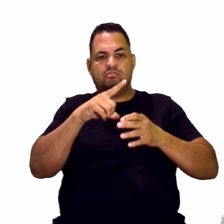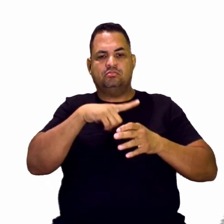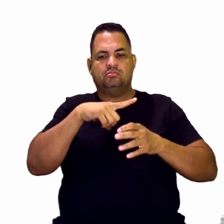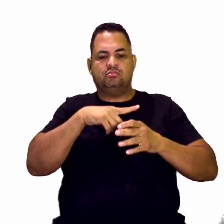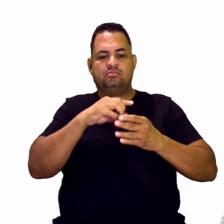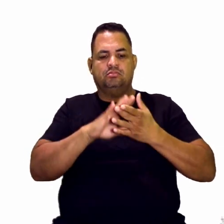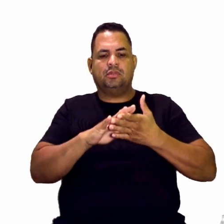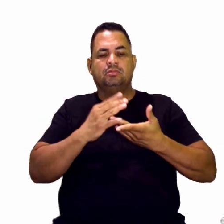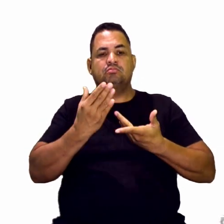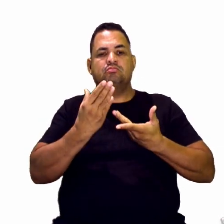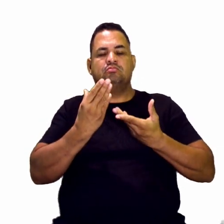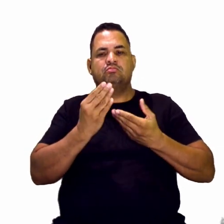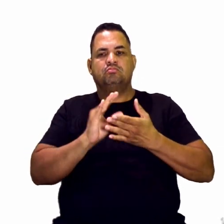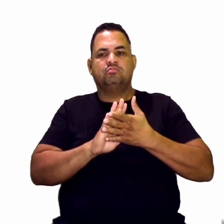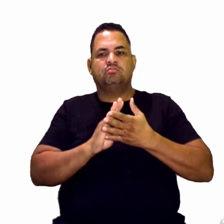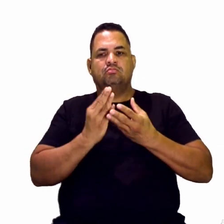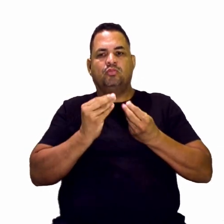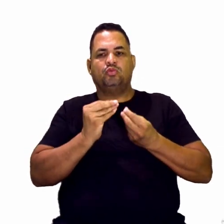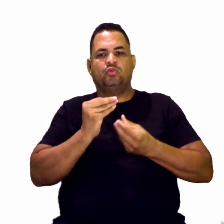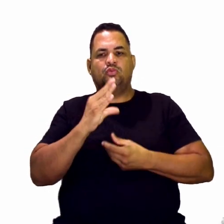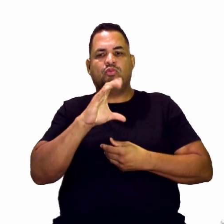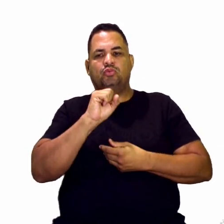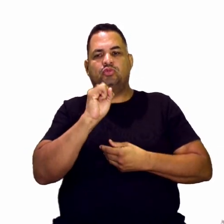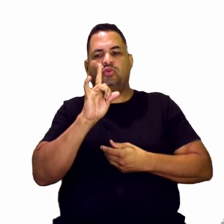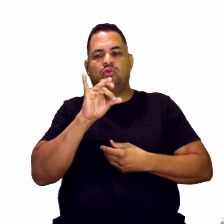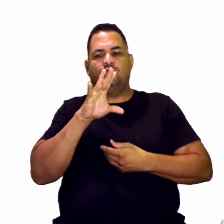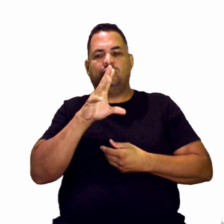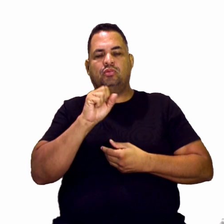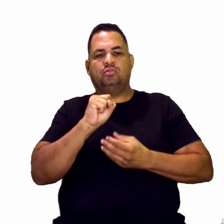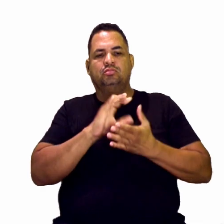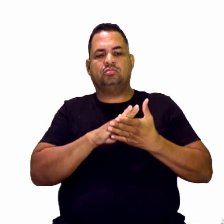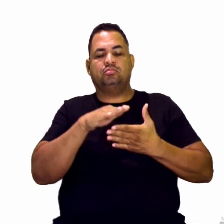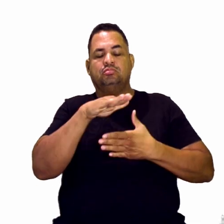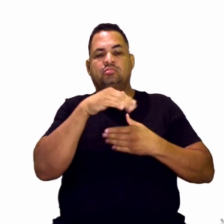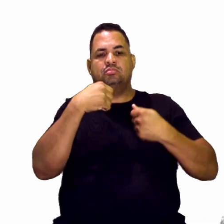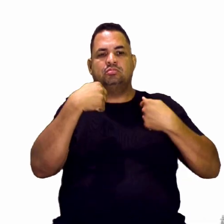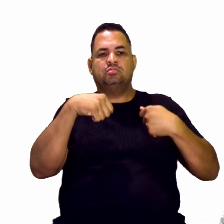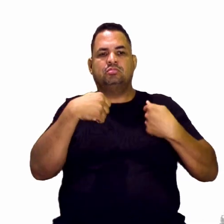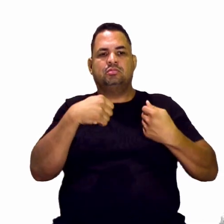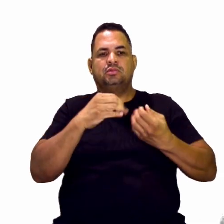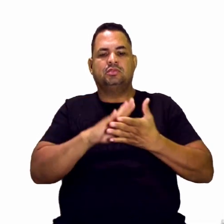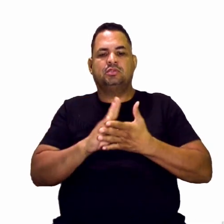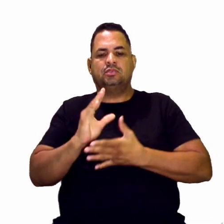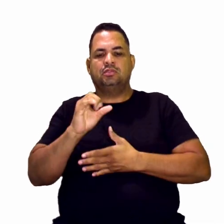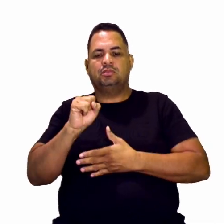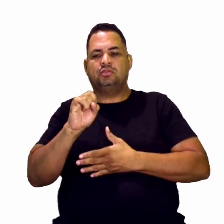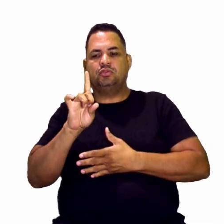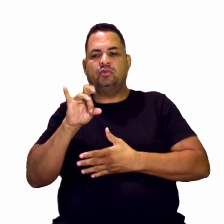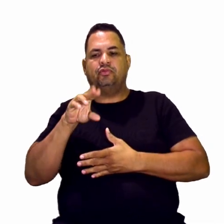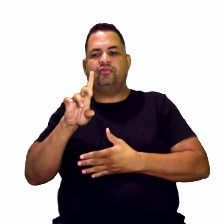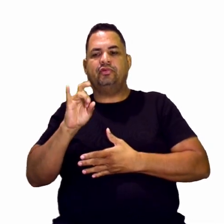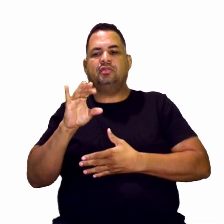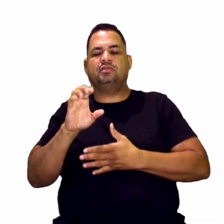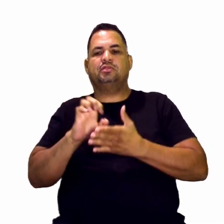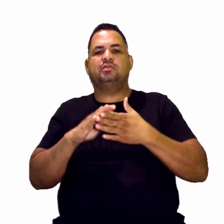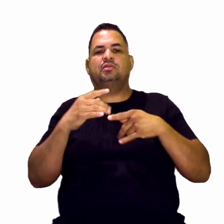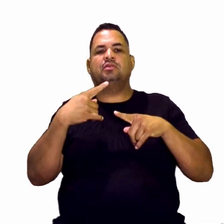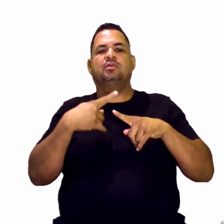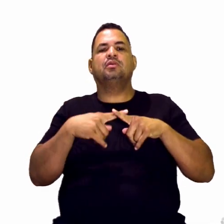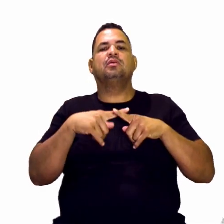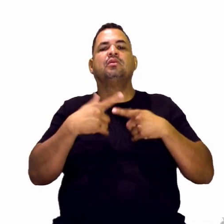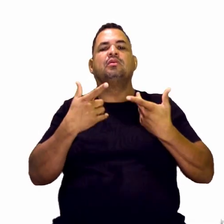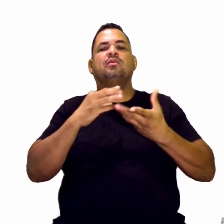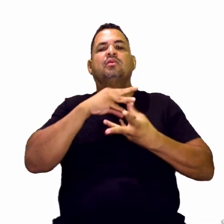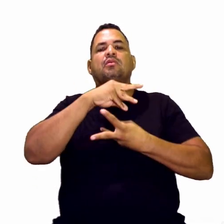muito soluto, é sinal que naquele local precisa de solvente, né? Porque o que